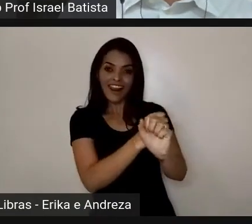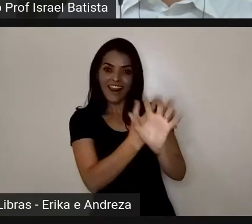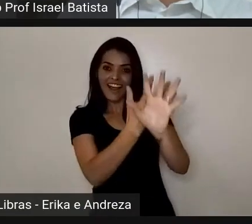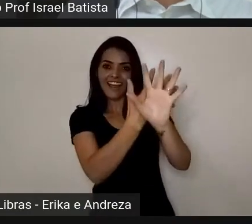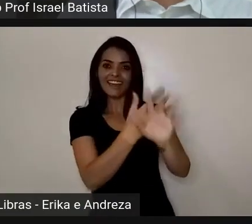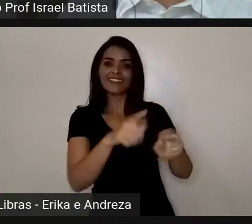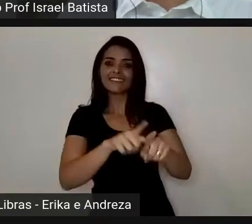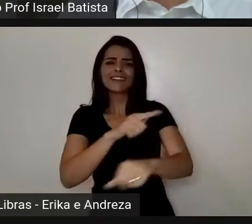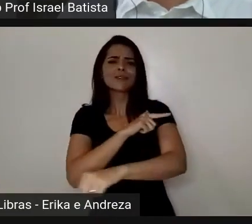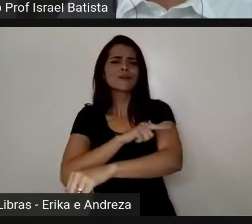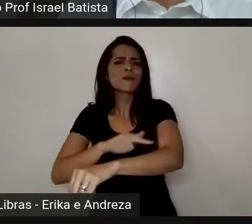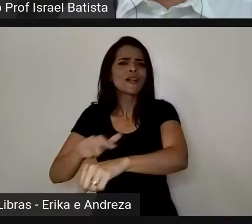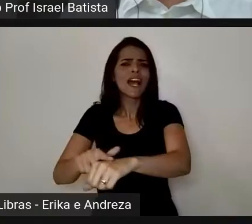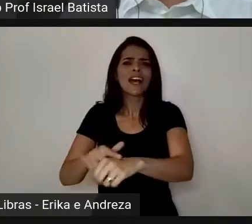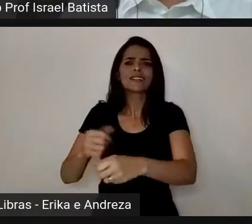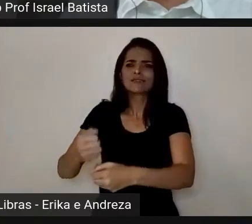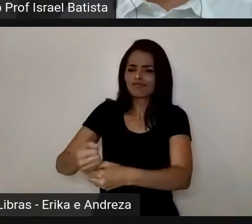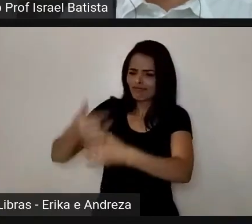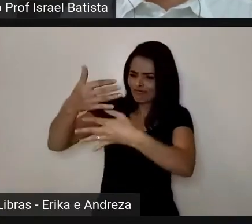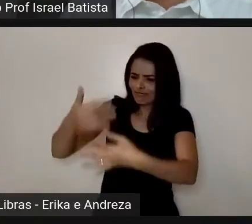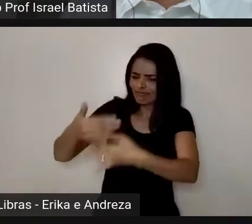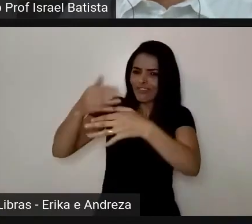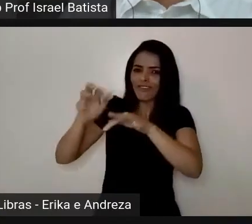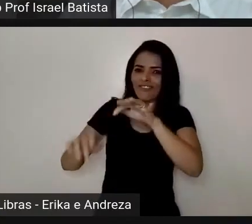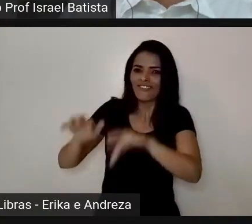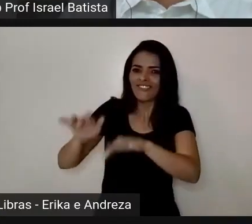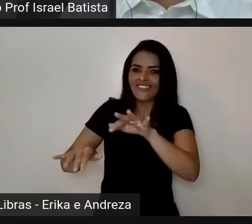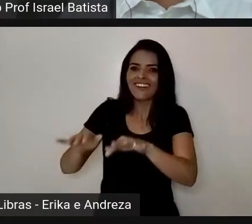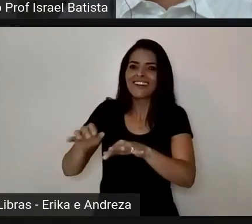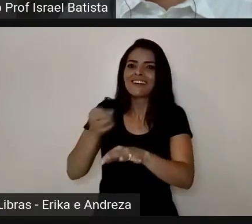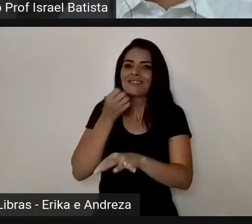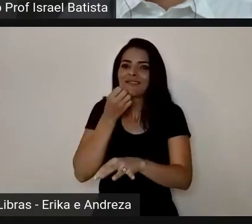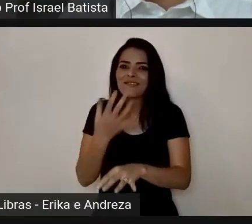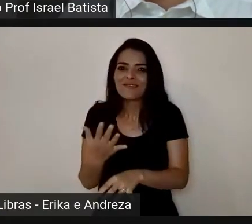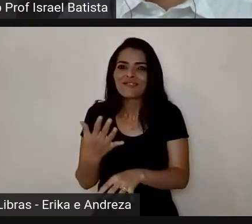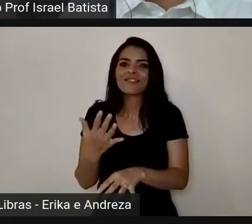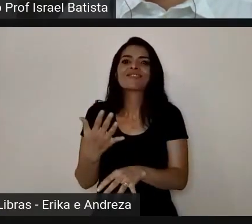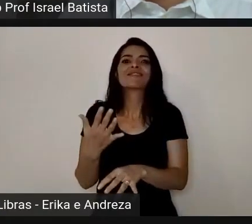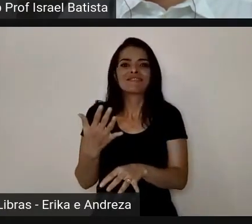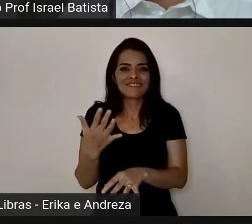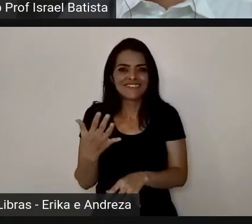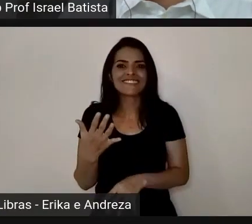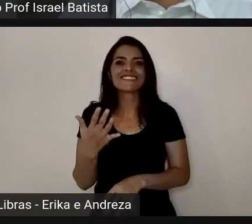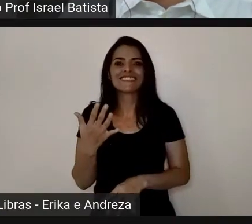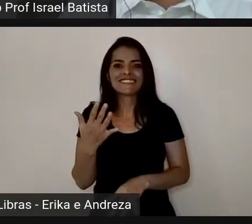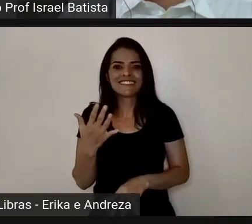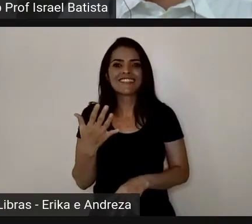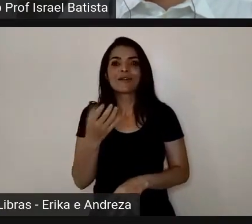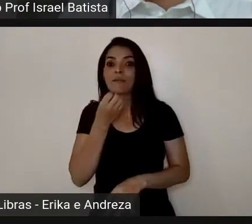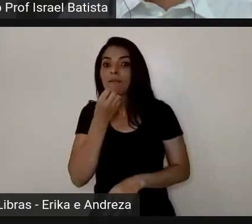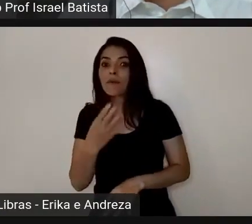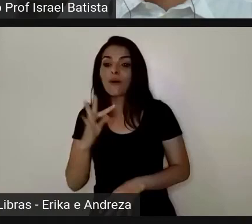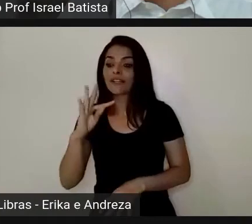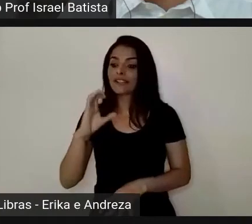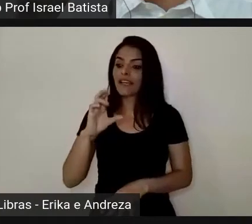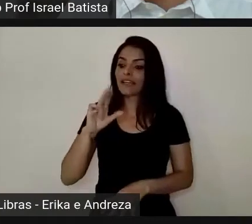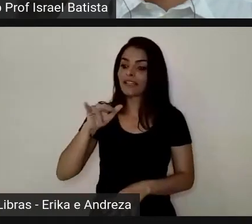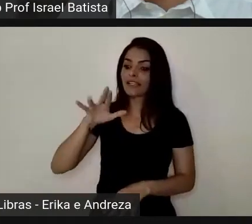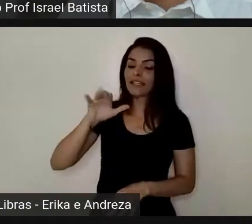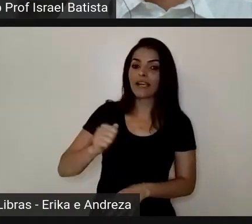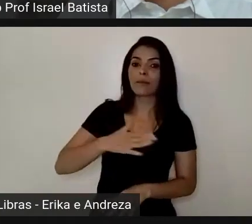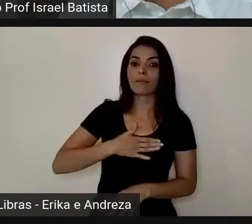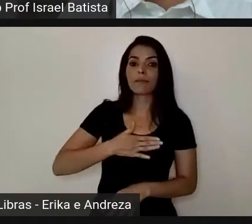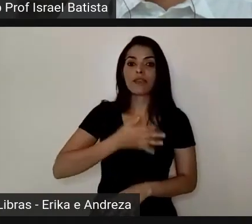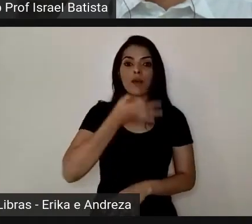minhas lives, sempre muito educados, como a gente pode ver aqui nos comentários, né? Colocando suas considerações aí